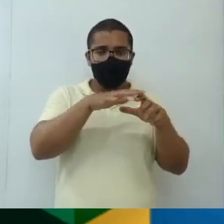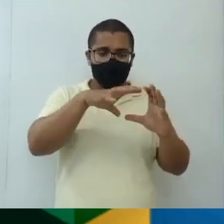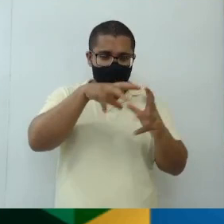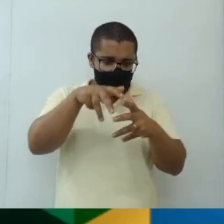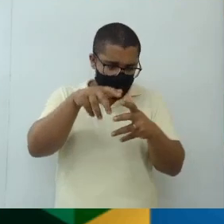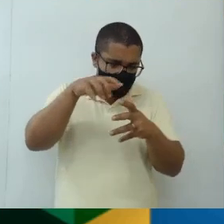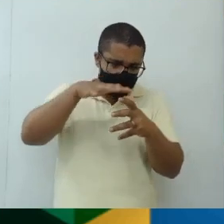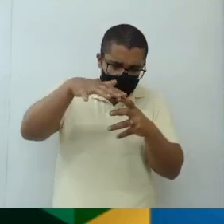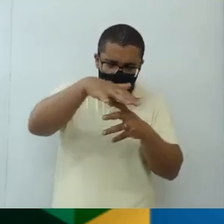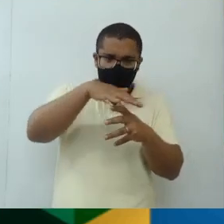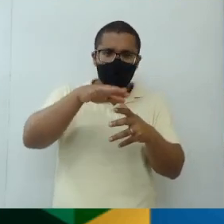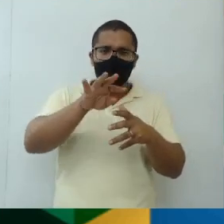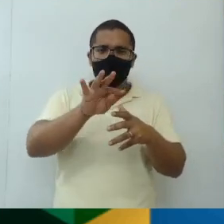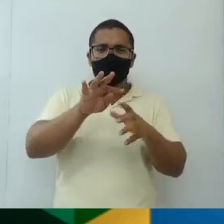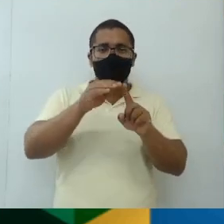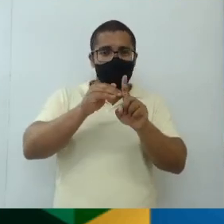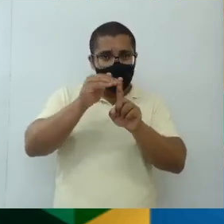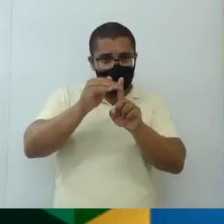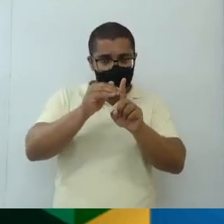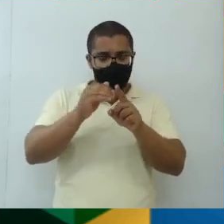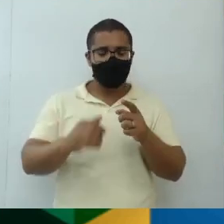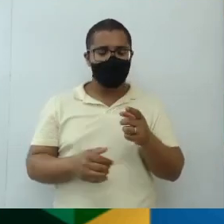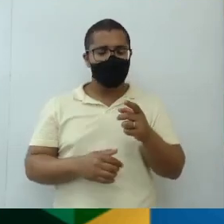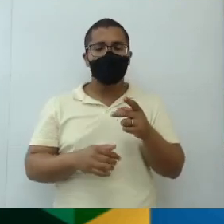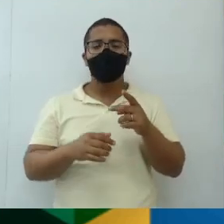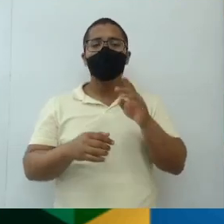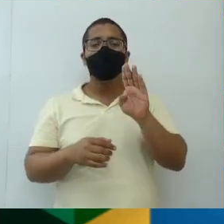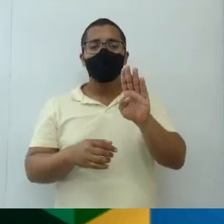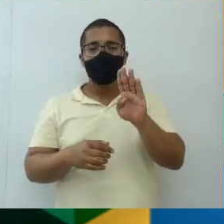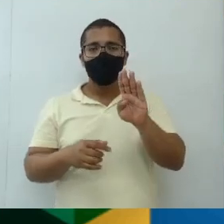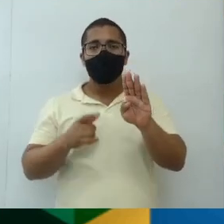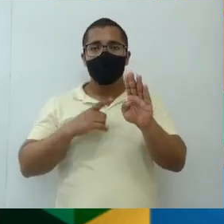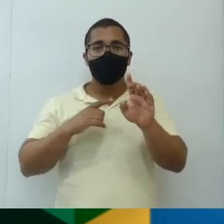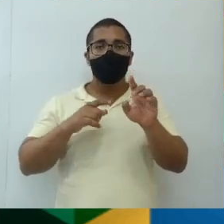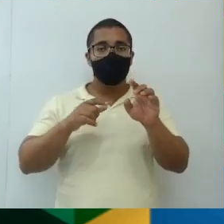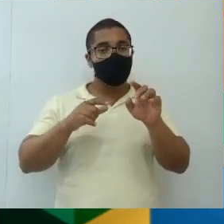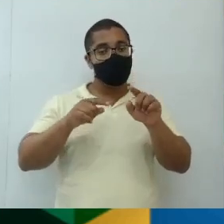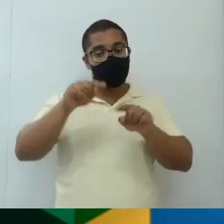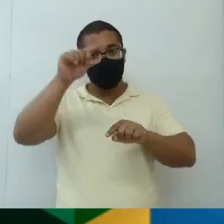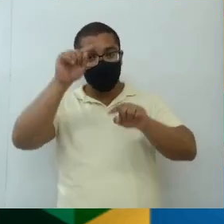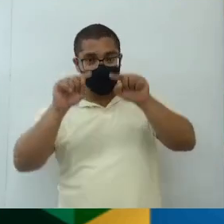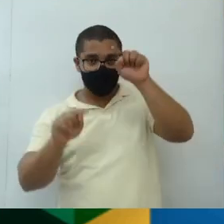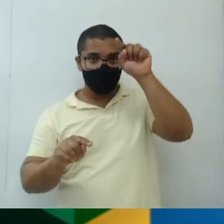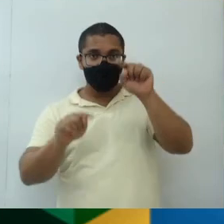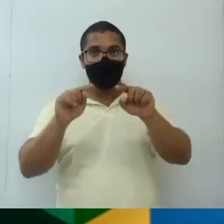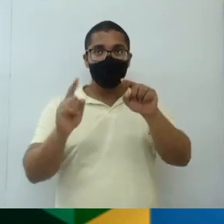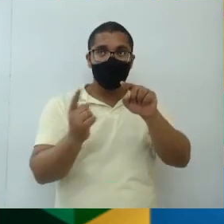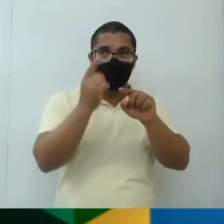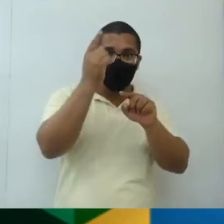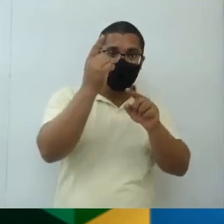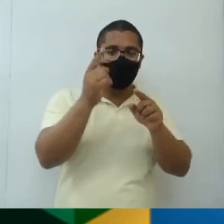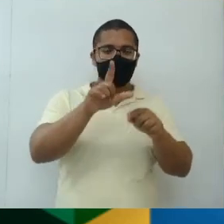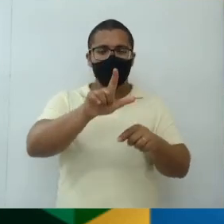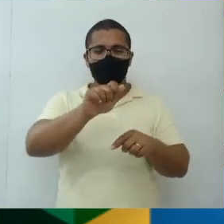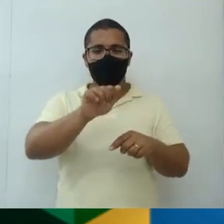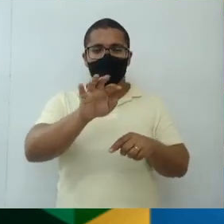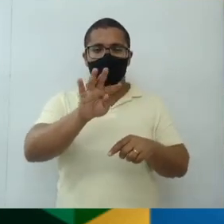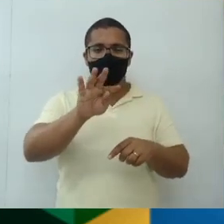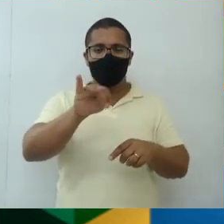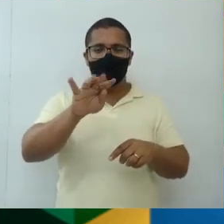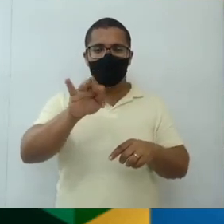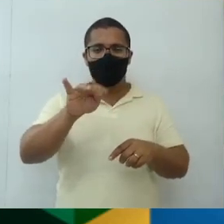terra B as diferenças de latitude e a altitude e